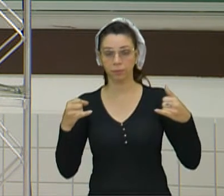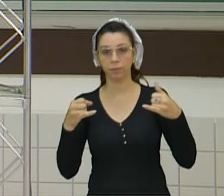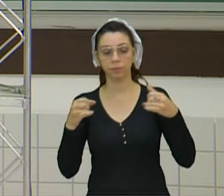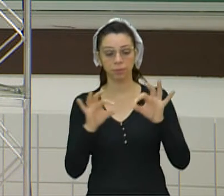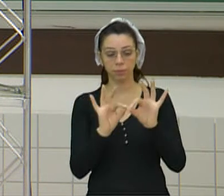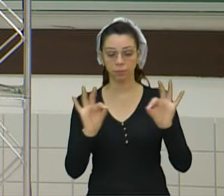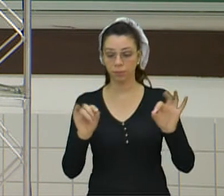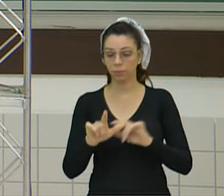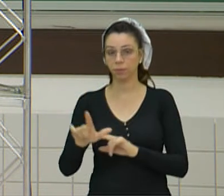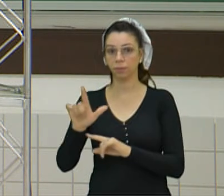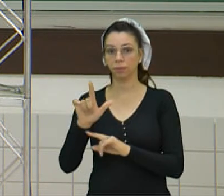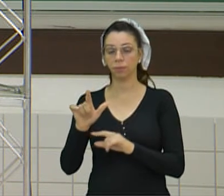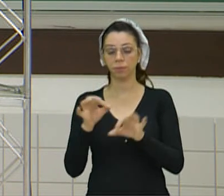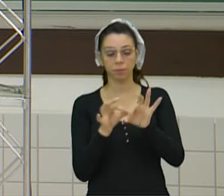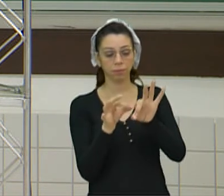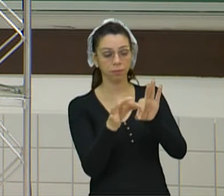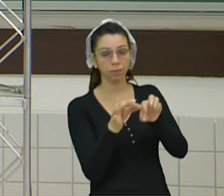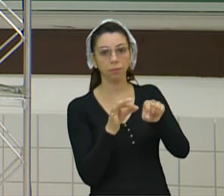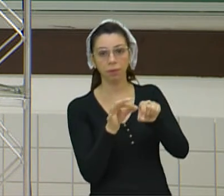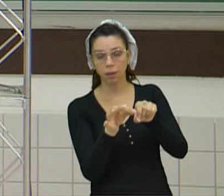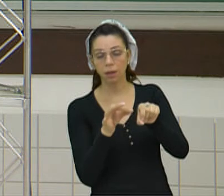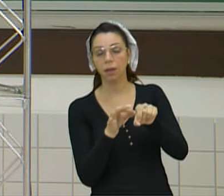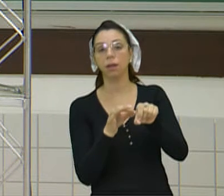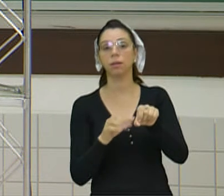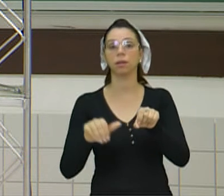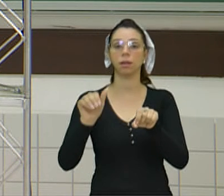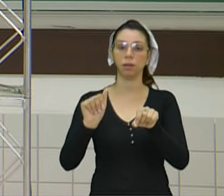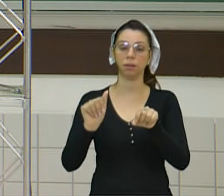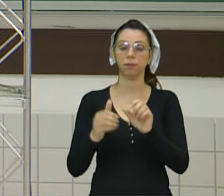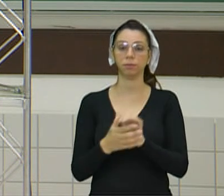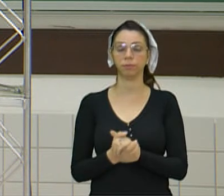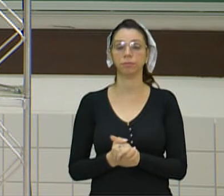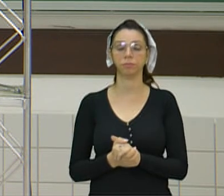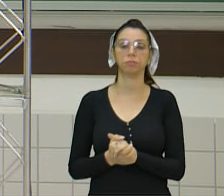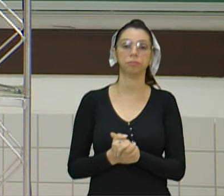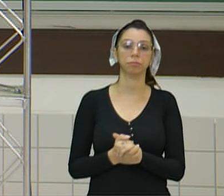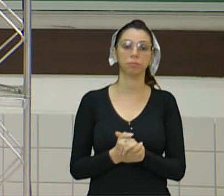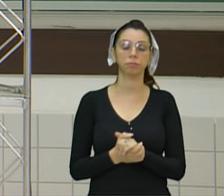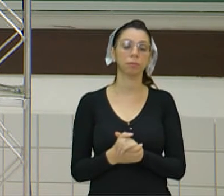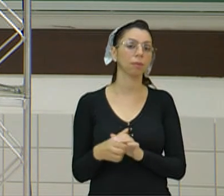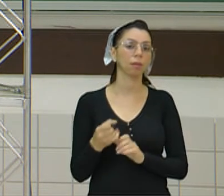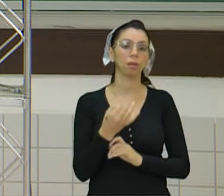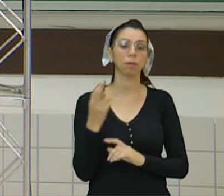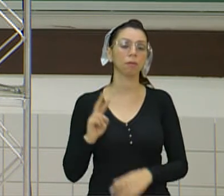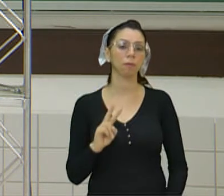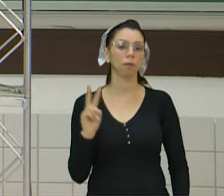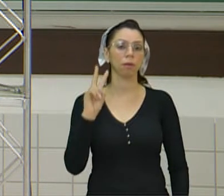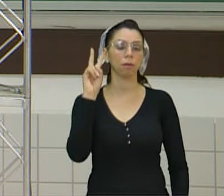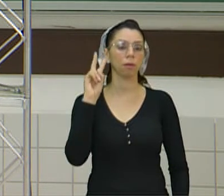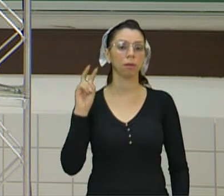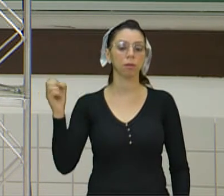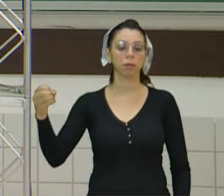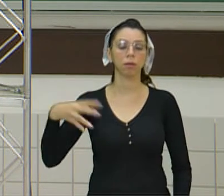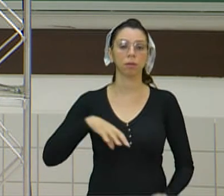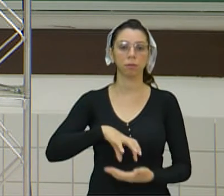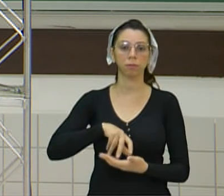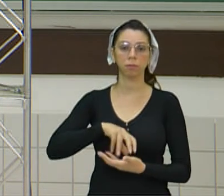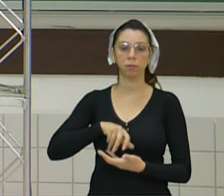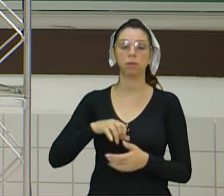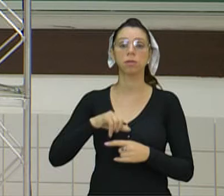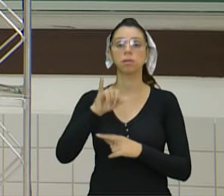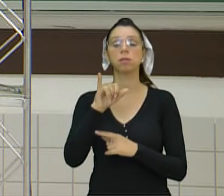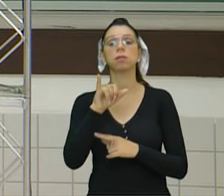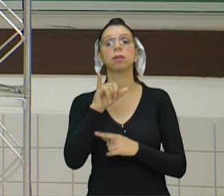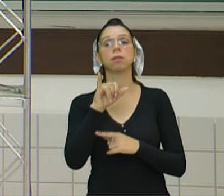comprimento L e área de secção transversal igual a A. Qual será o valor da nova resistência desse resistor caso